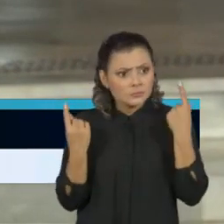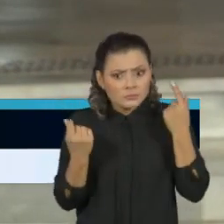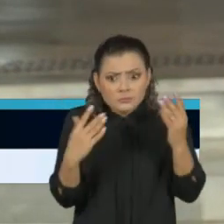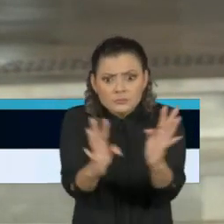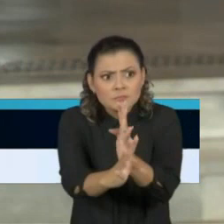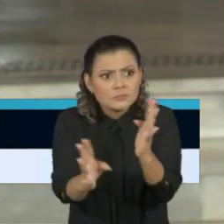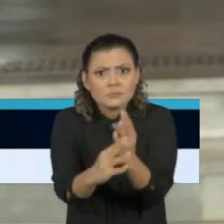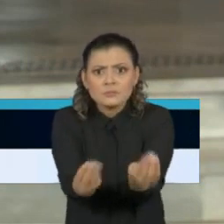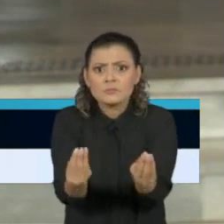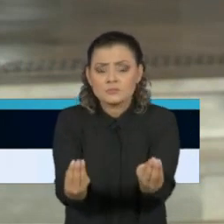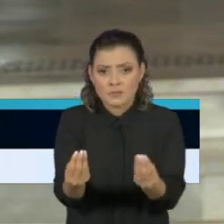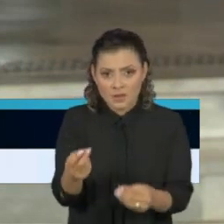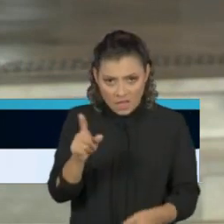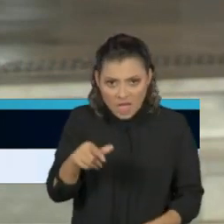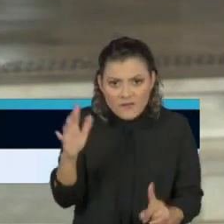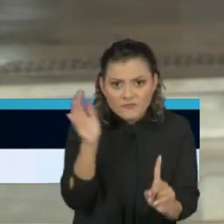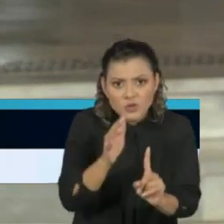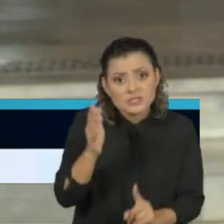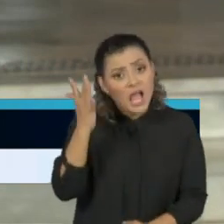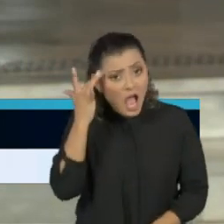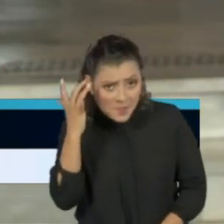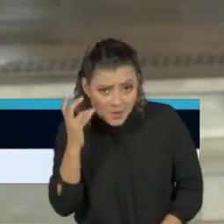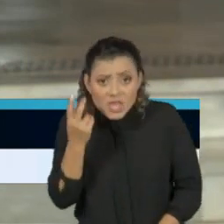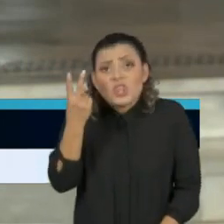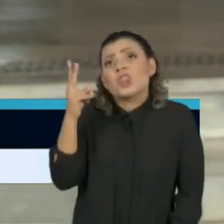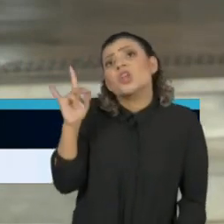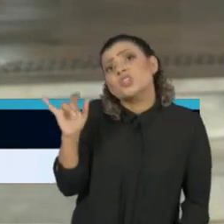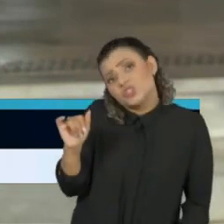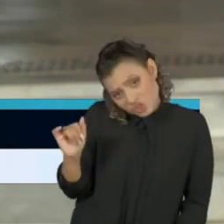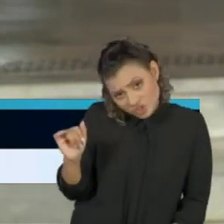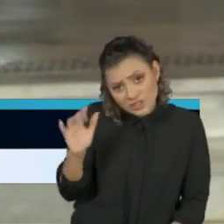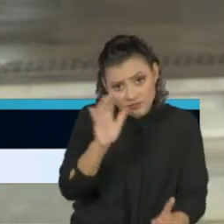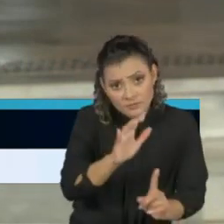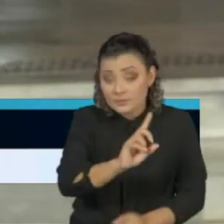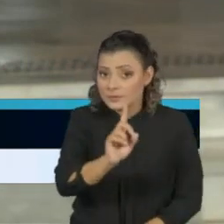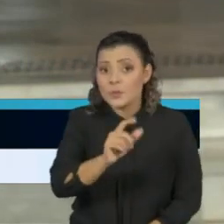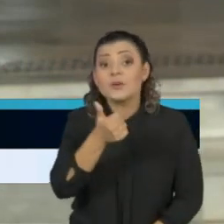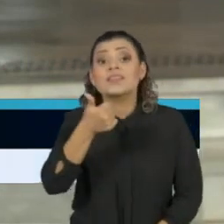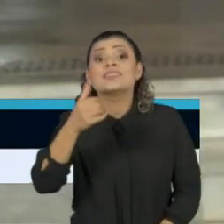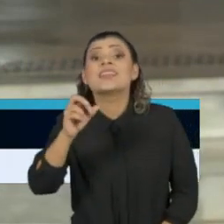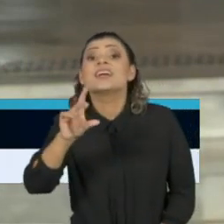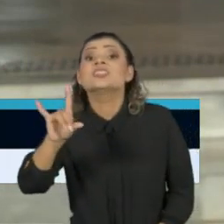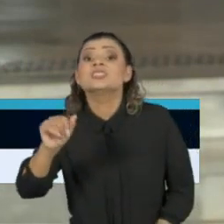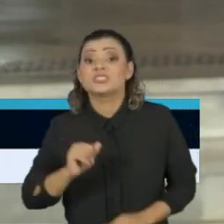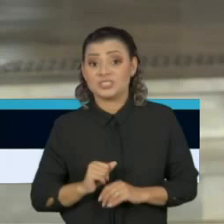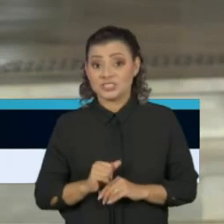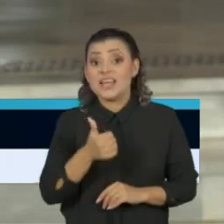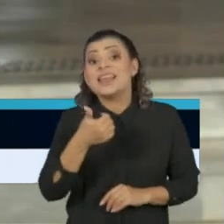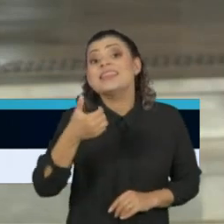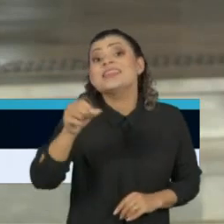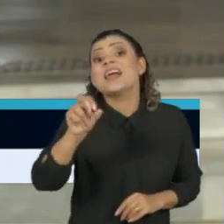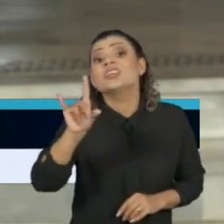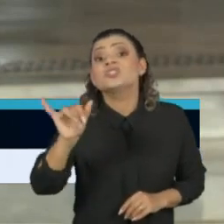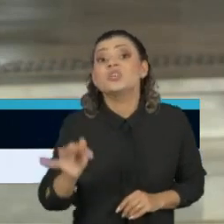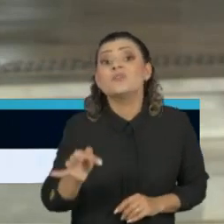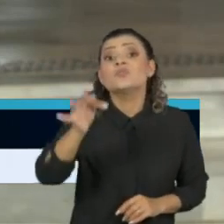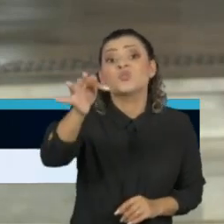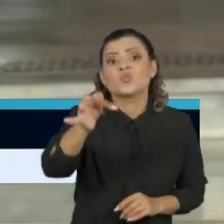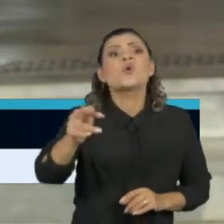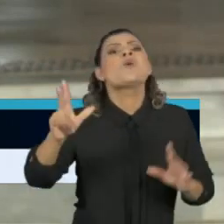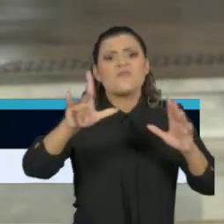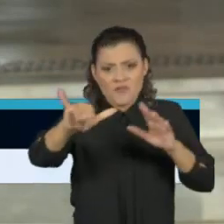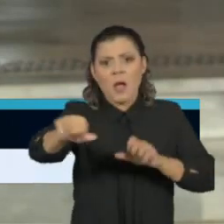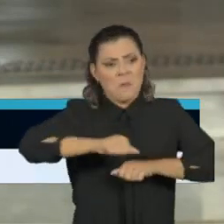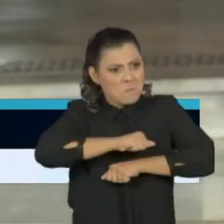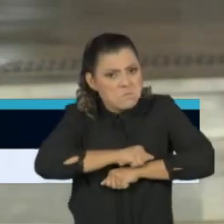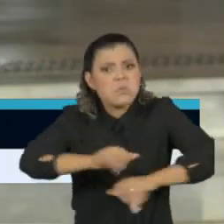será nem amanhã, nem daqui 2 dias, será em torno daqui 10 dias, né, secretário? Então, daqui 10 dias, nós vamos já